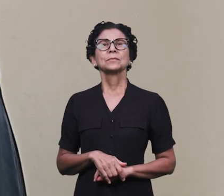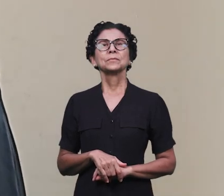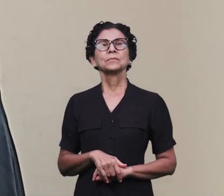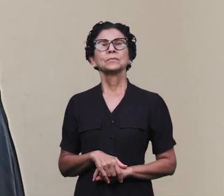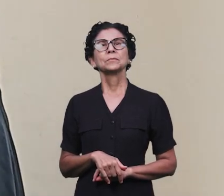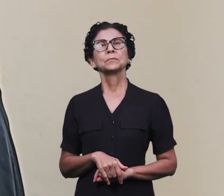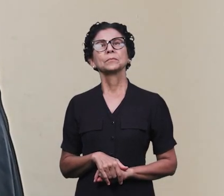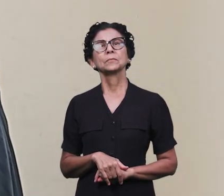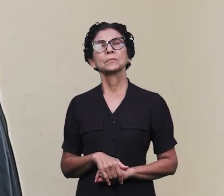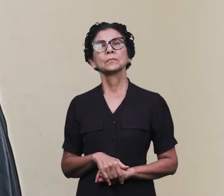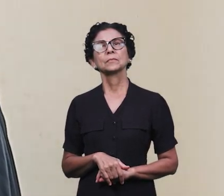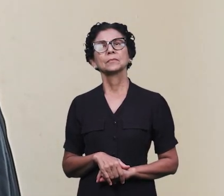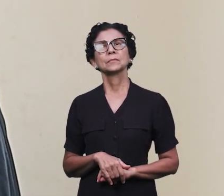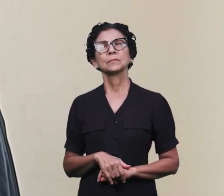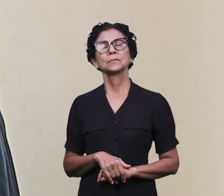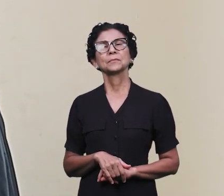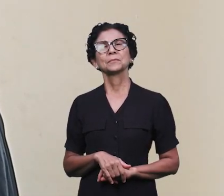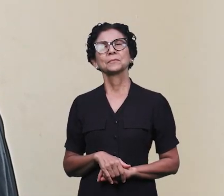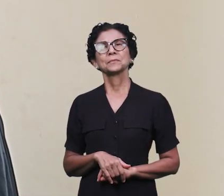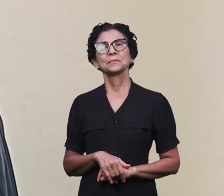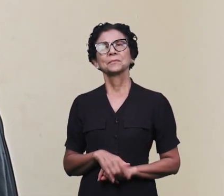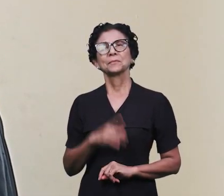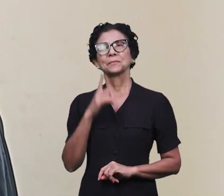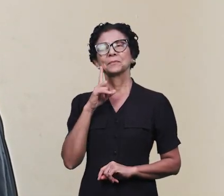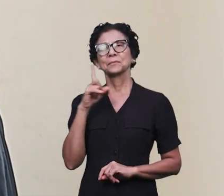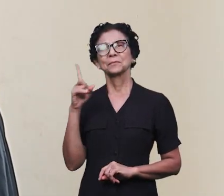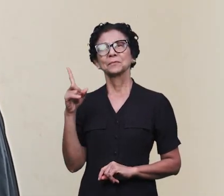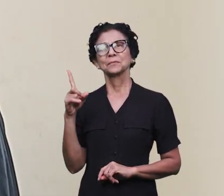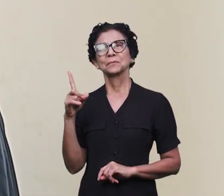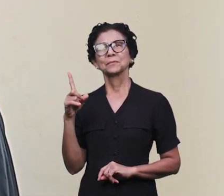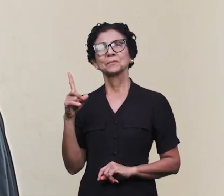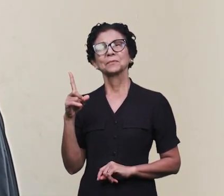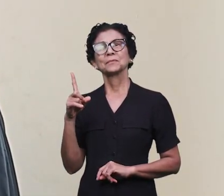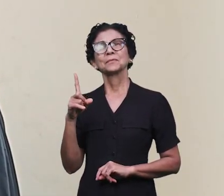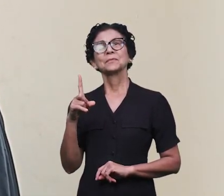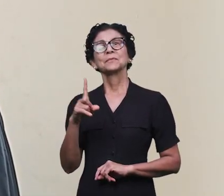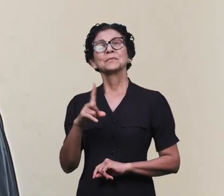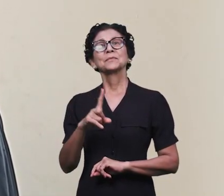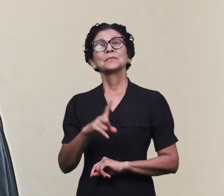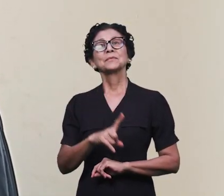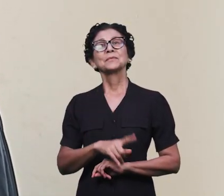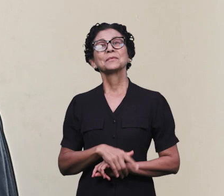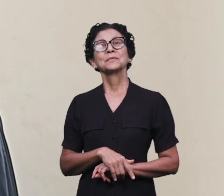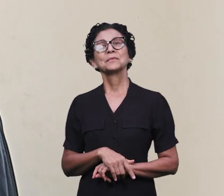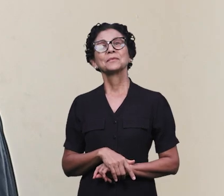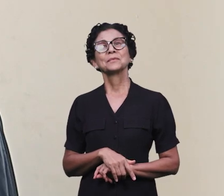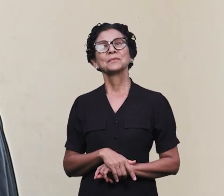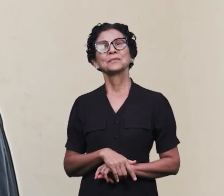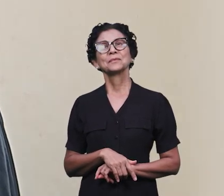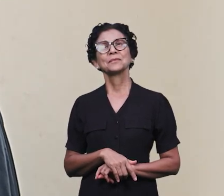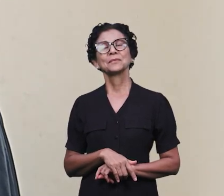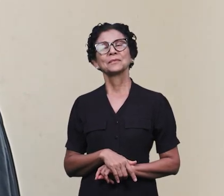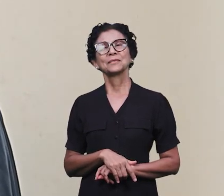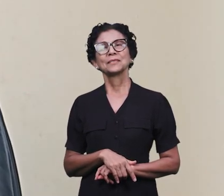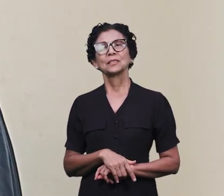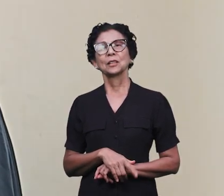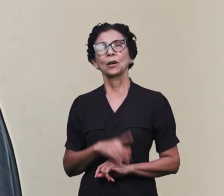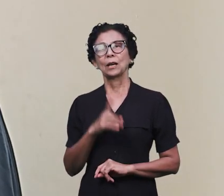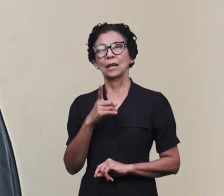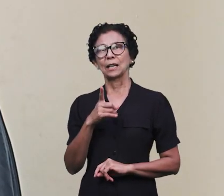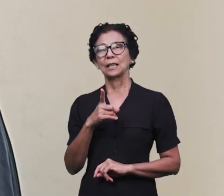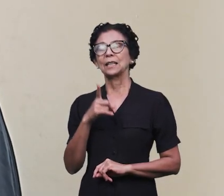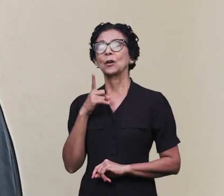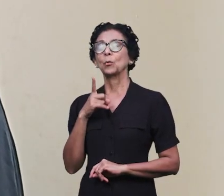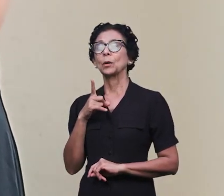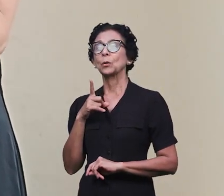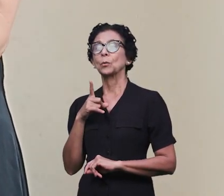aqui atrás, tem um velcro que eu puxo quando eu falo que nós vamos encontrar com Jesus nos